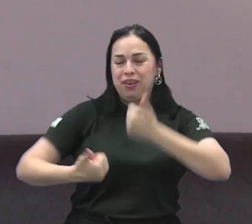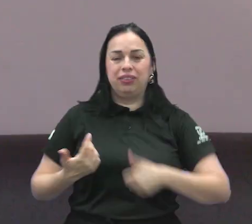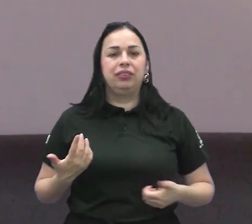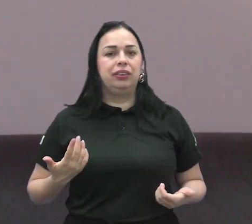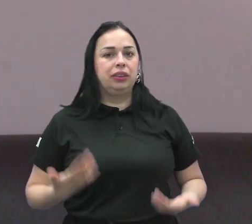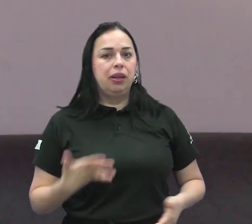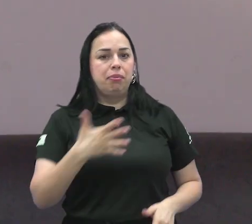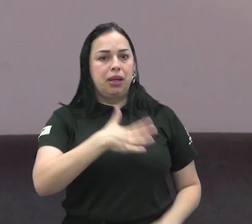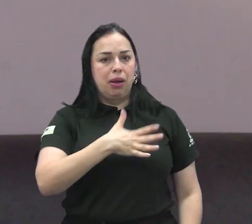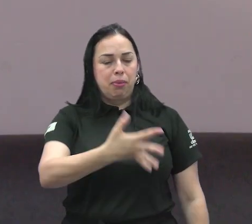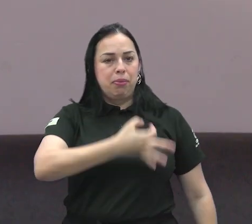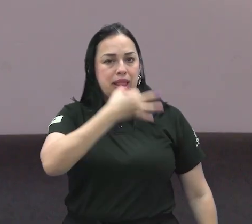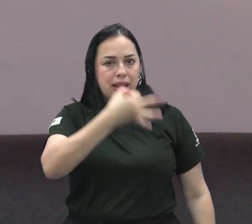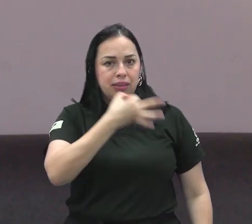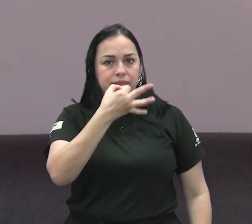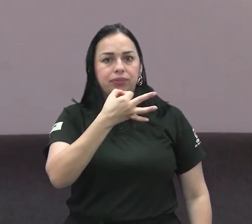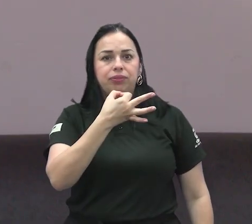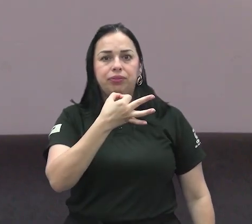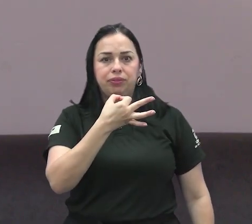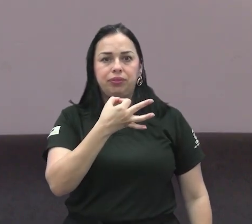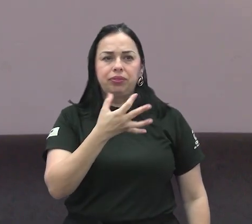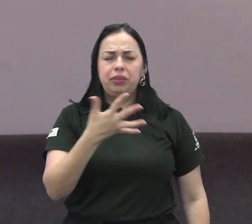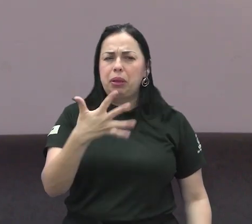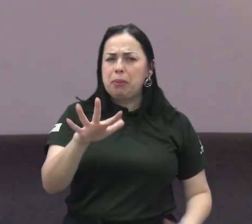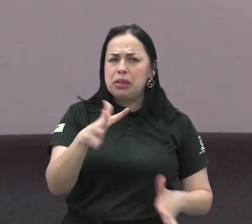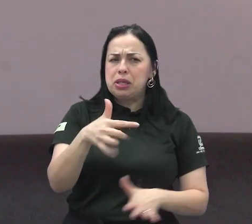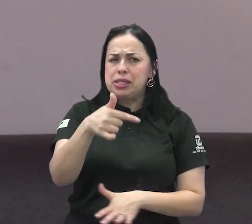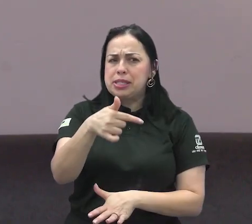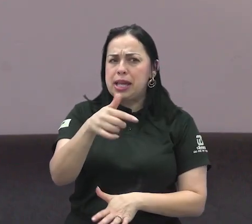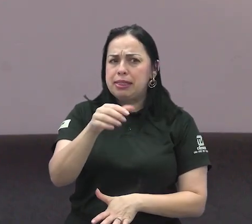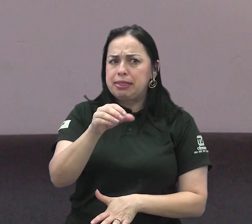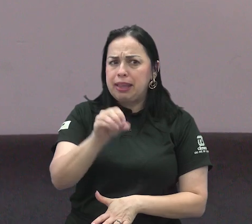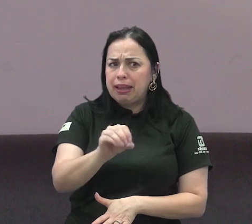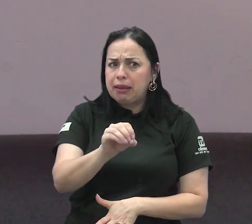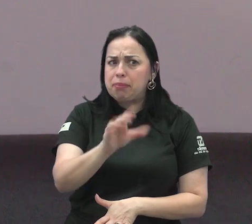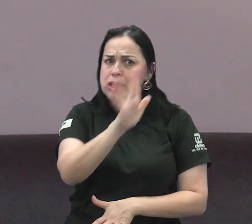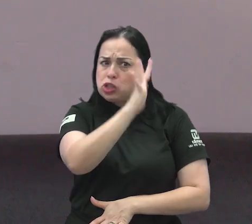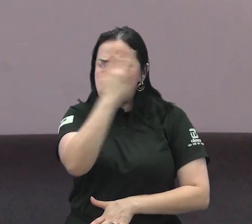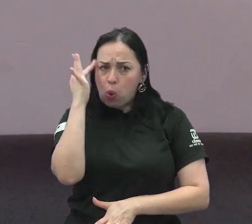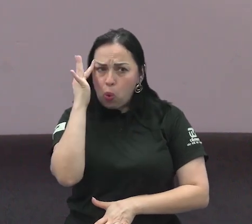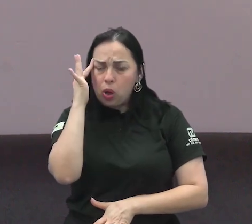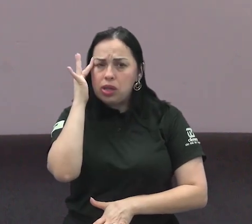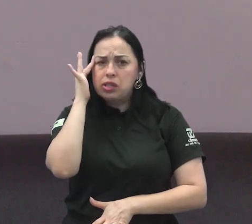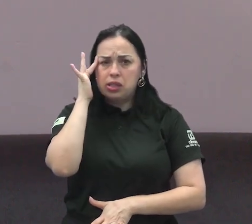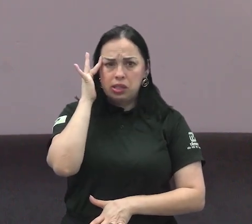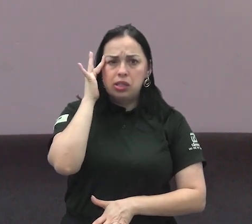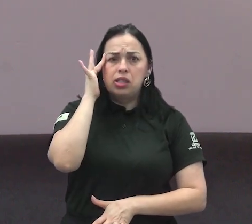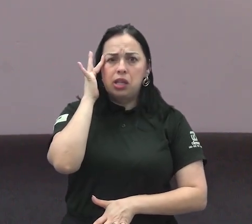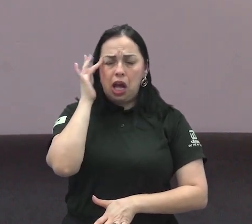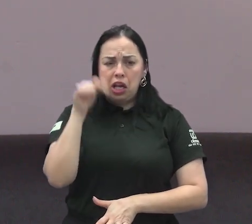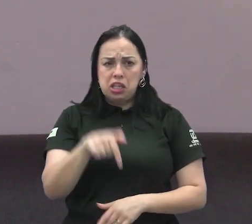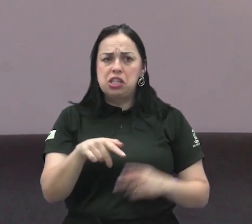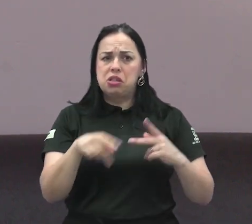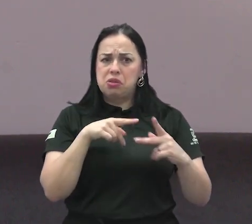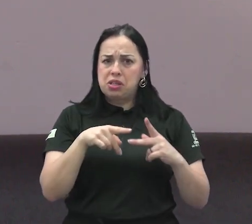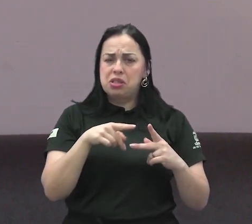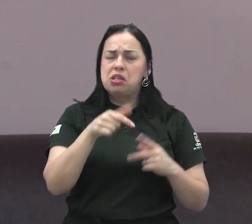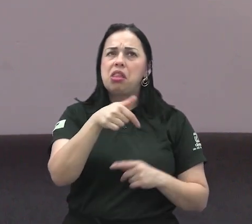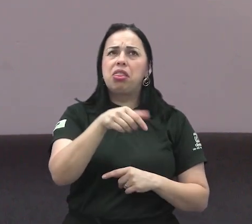futebol. Eu acho que foram mais de 70. Só em São José,